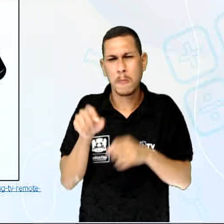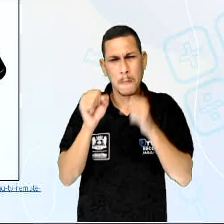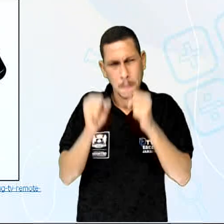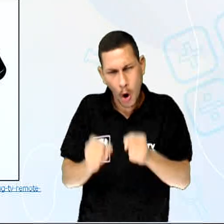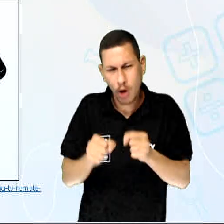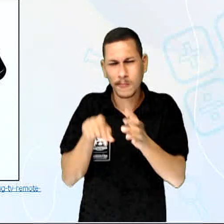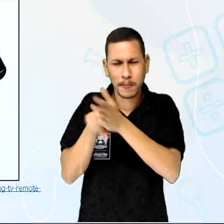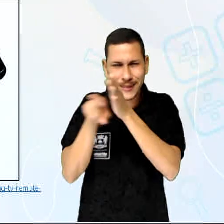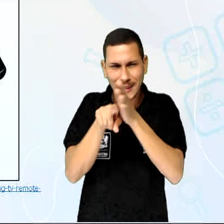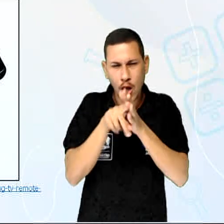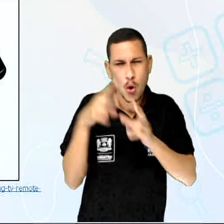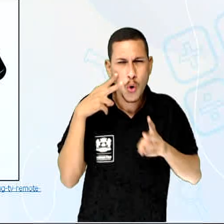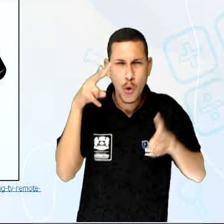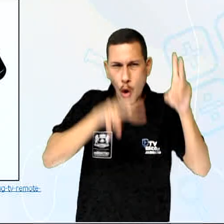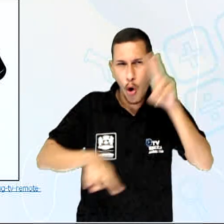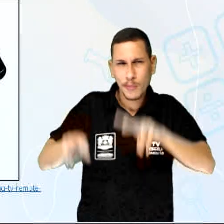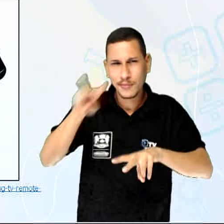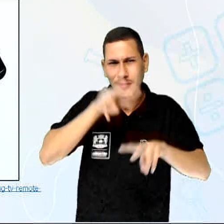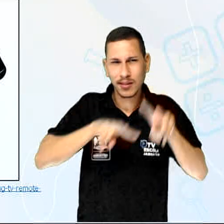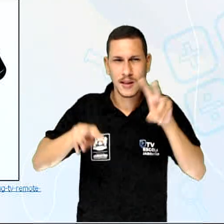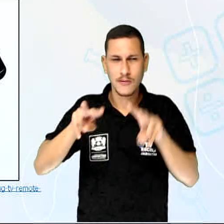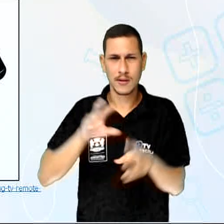aí observando